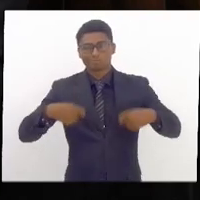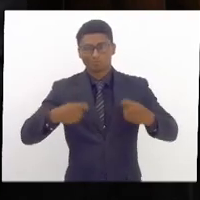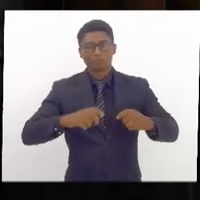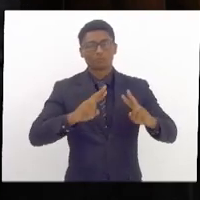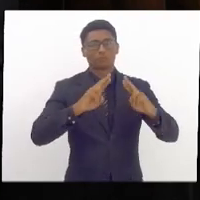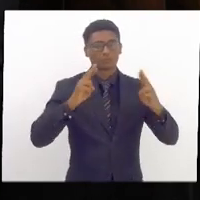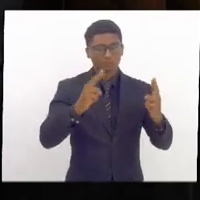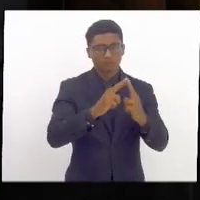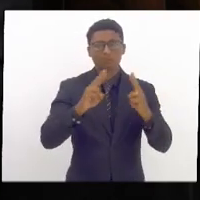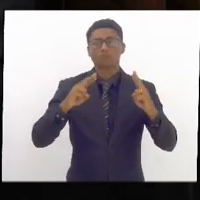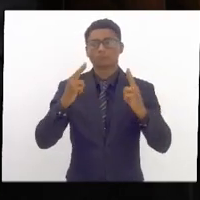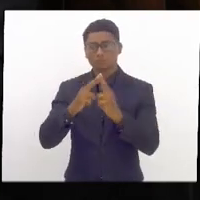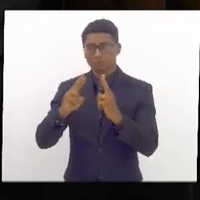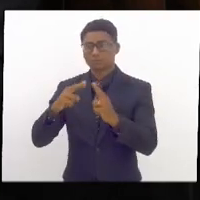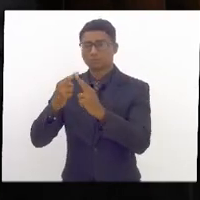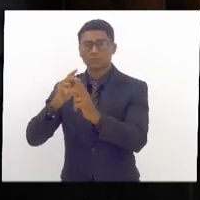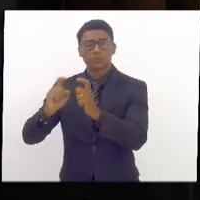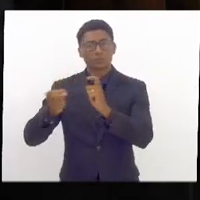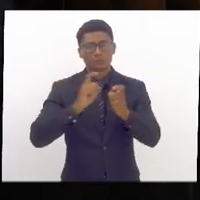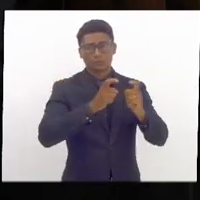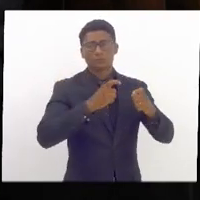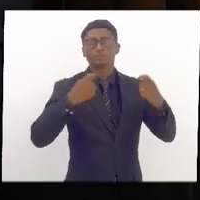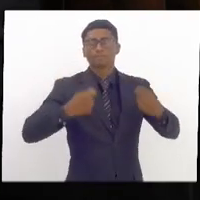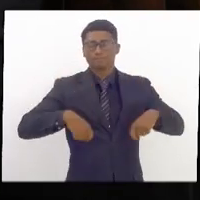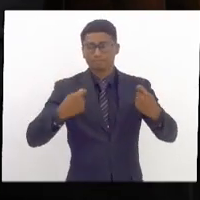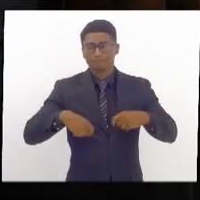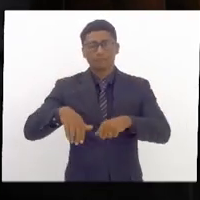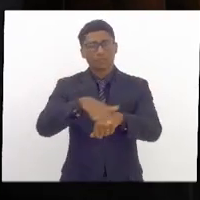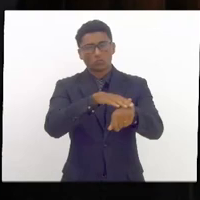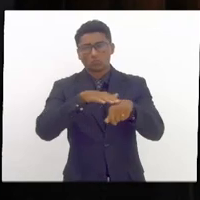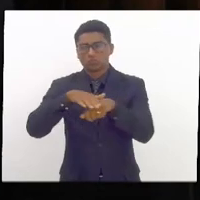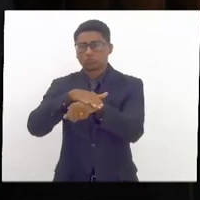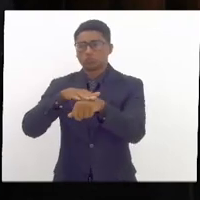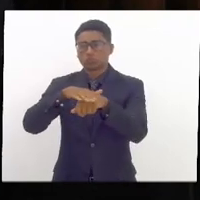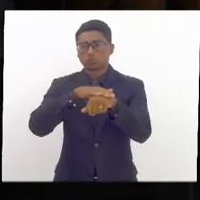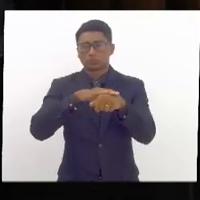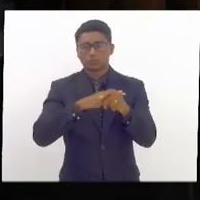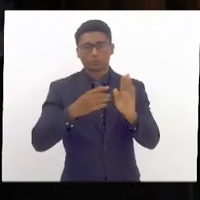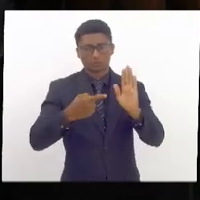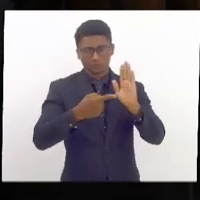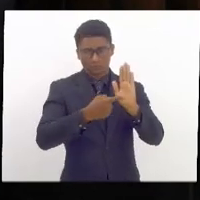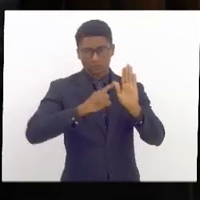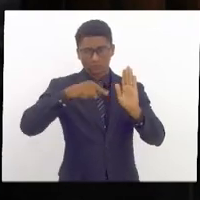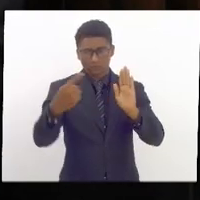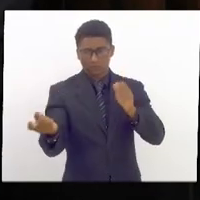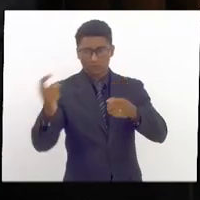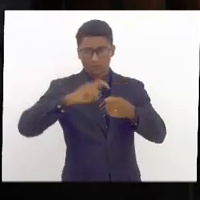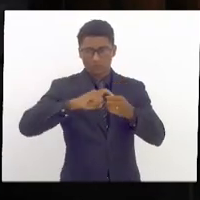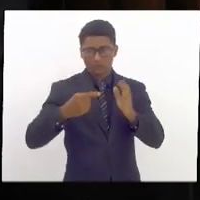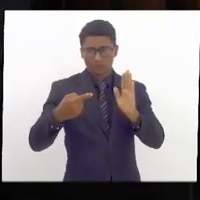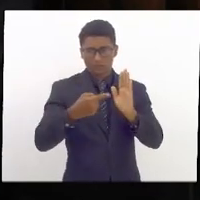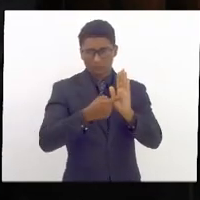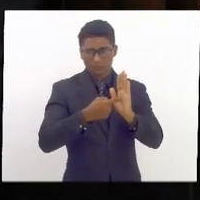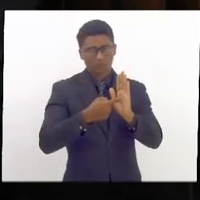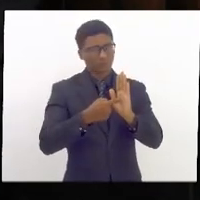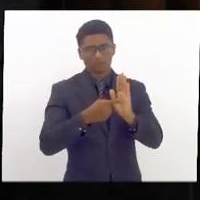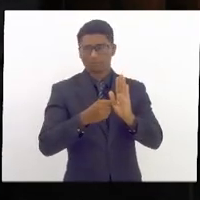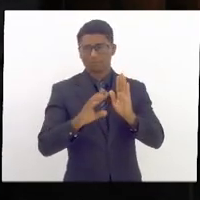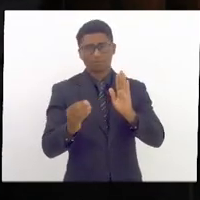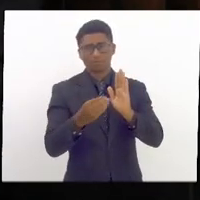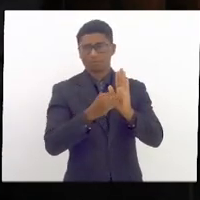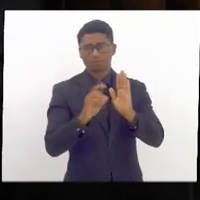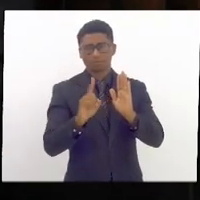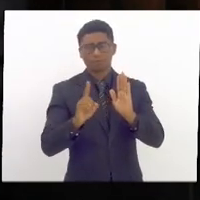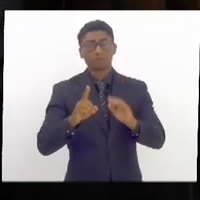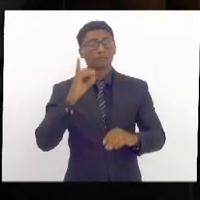pública, muito debate, muita conversa, antes que essa matéria possa voltar ao plenário novamente. O deputado Jair Bittencourt,